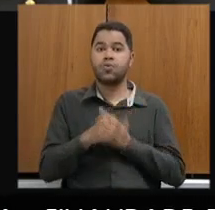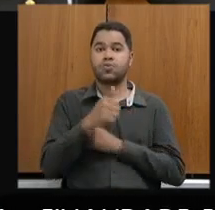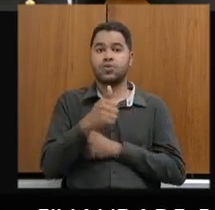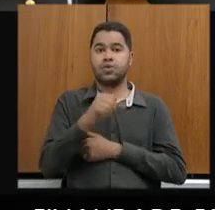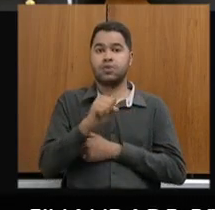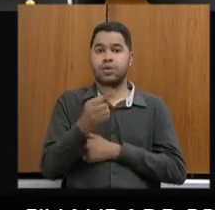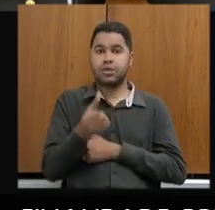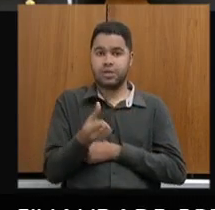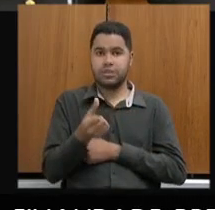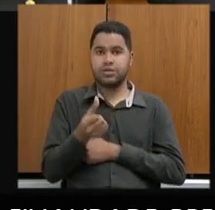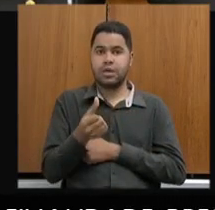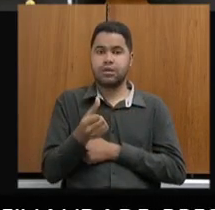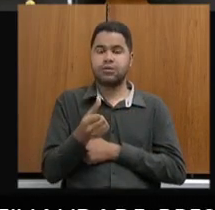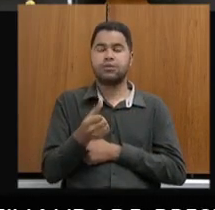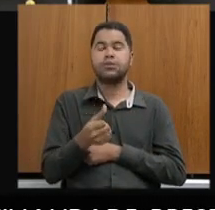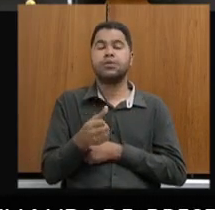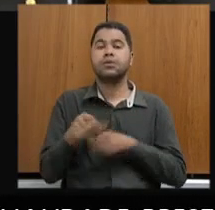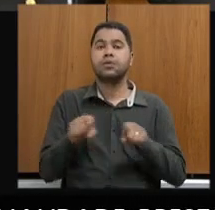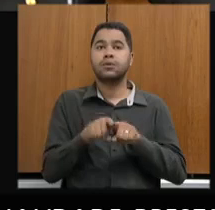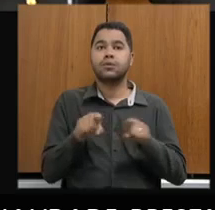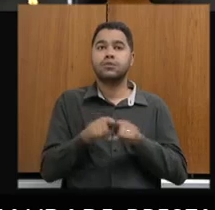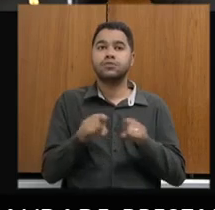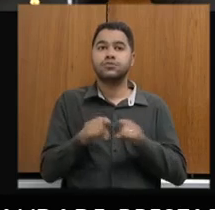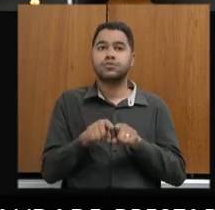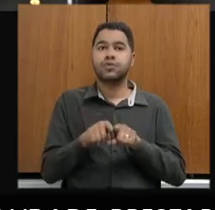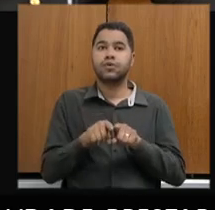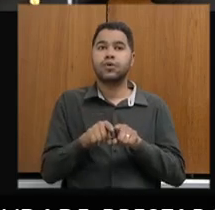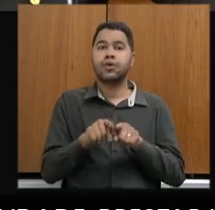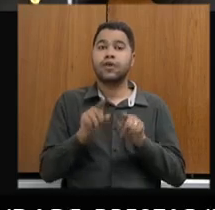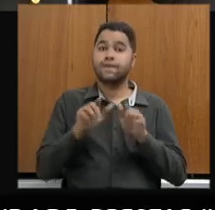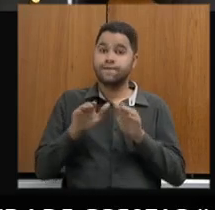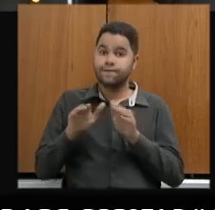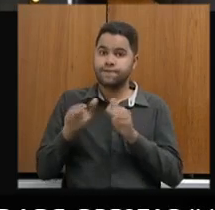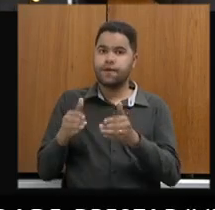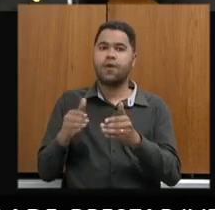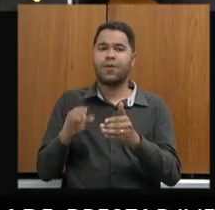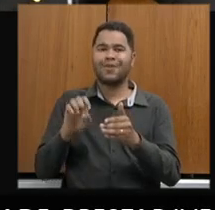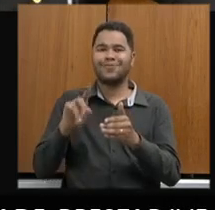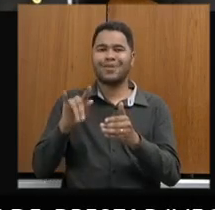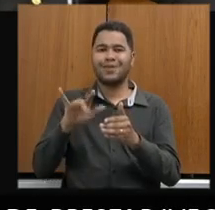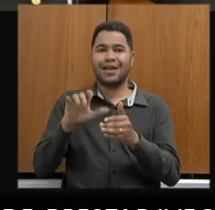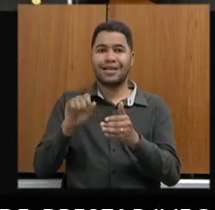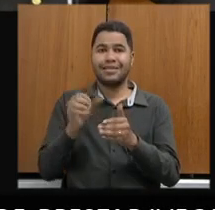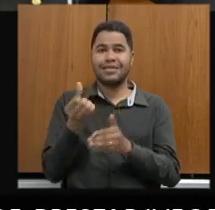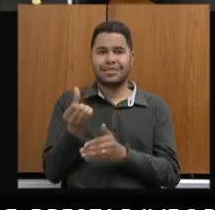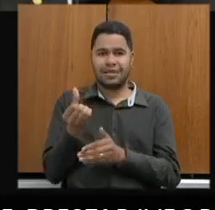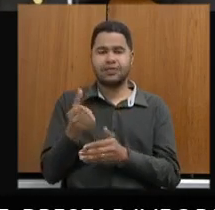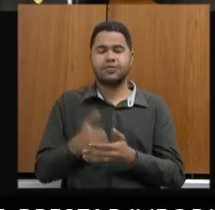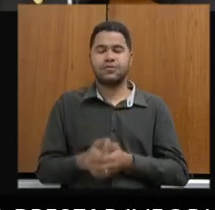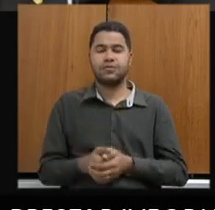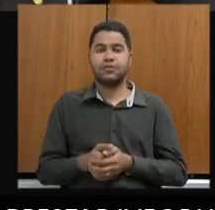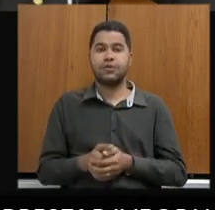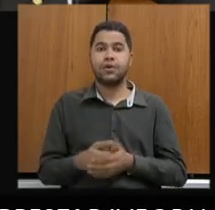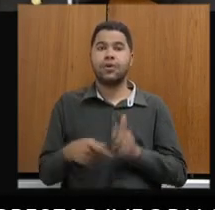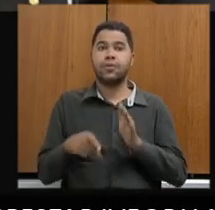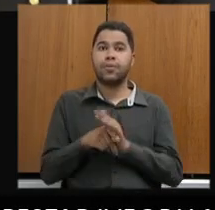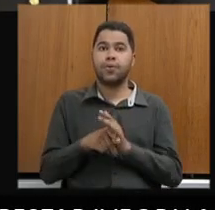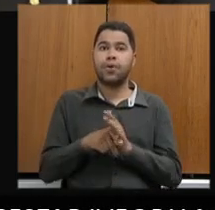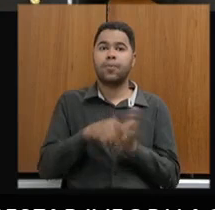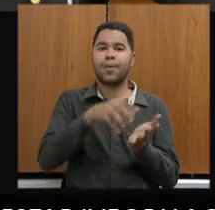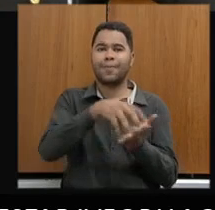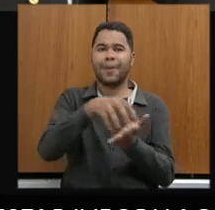186 integrantes e o nosso quadro de Oficiais especialistas com seis integrantes o nosso quadro de pra e